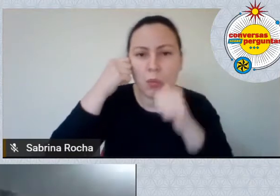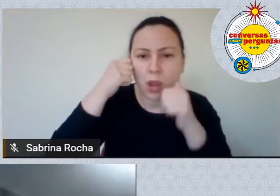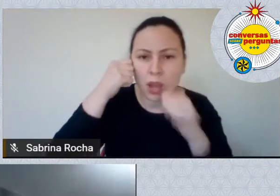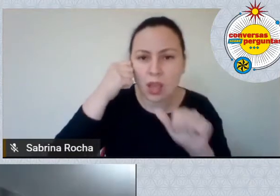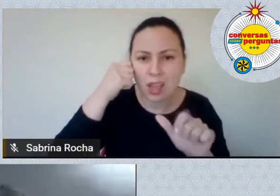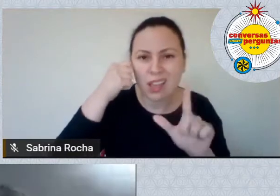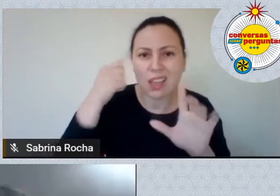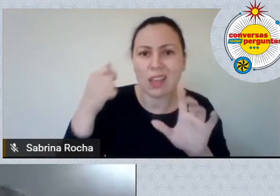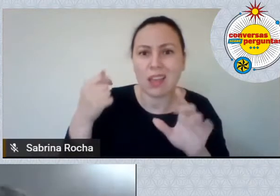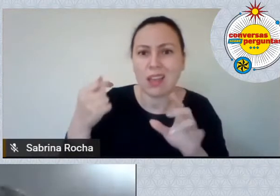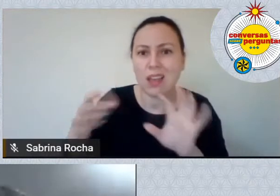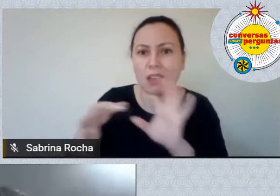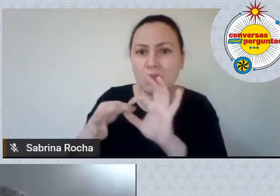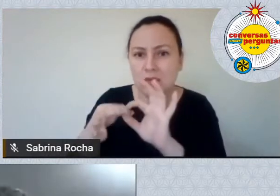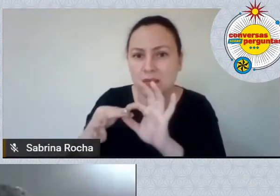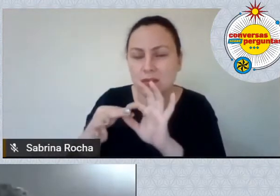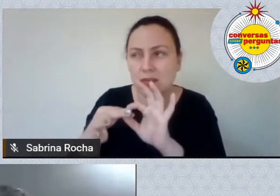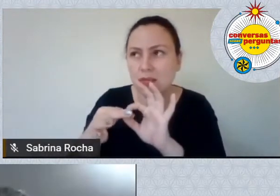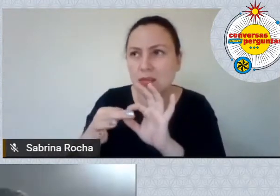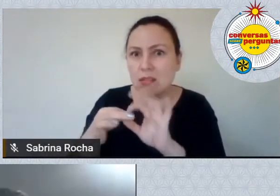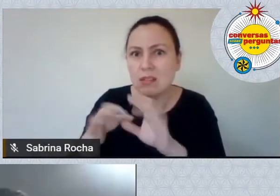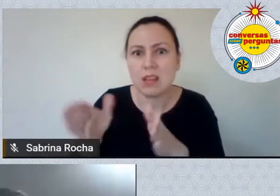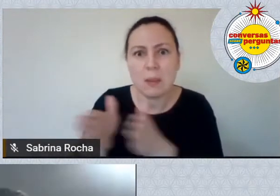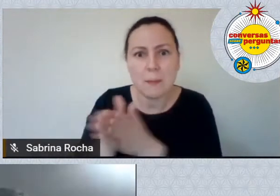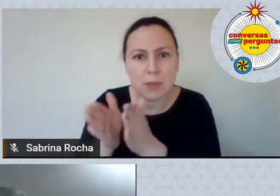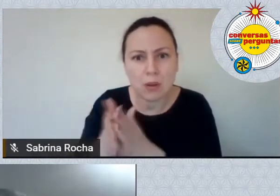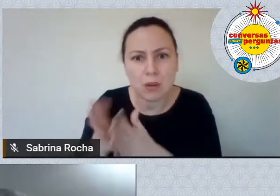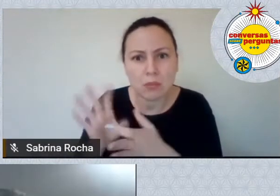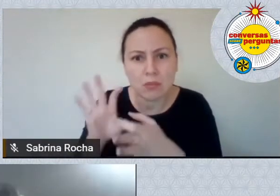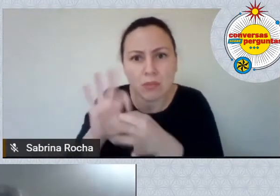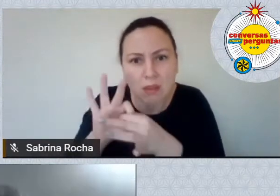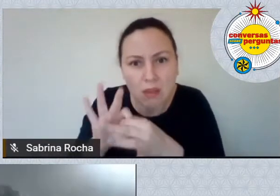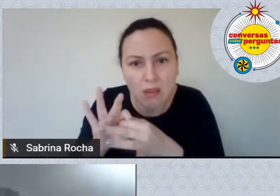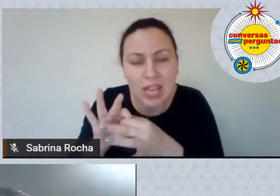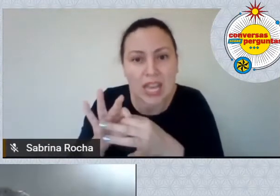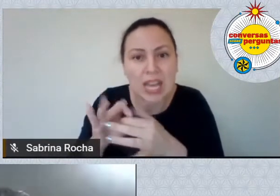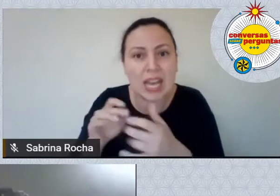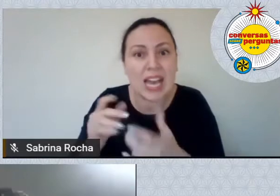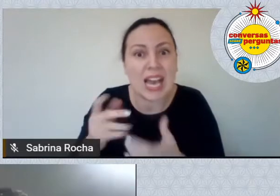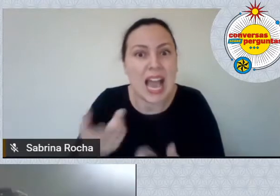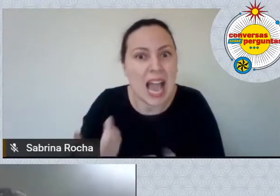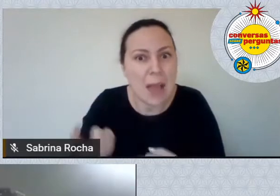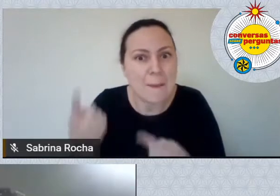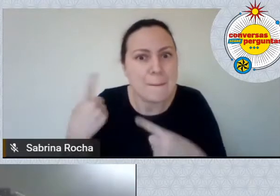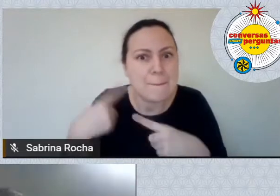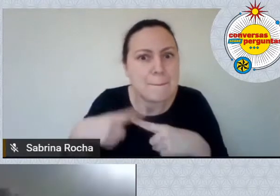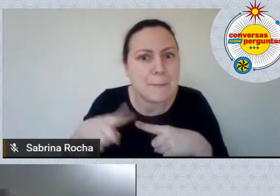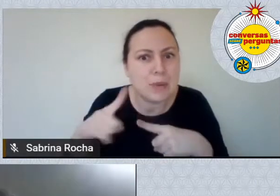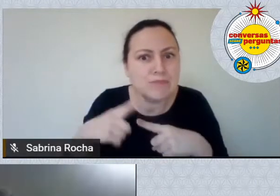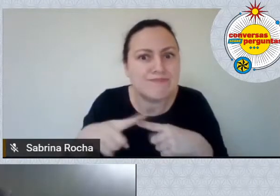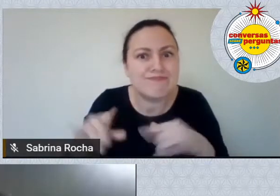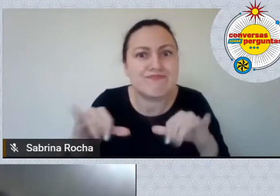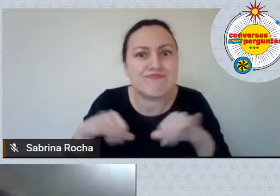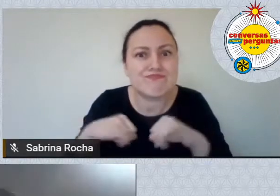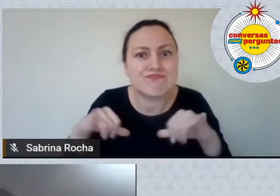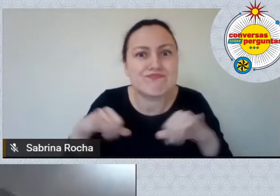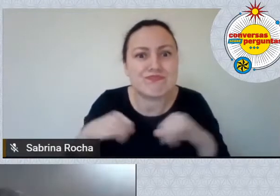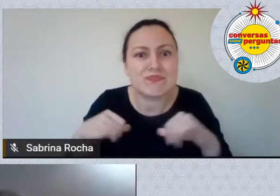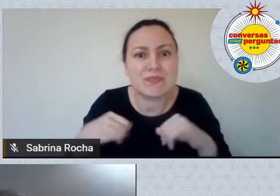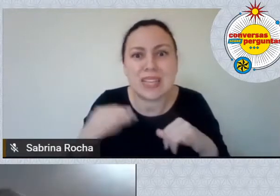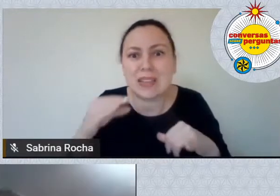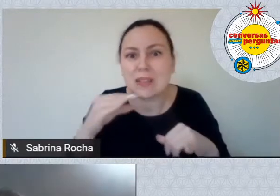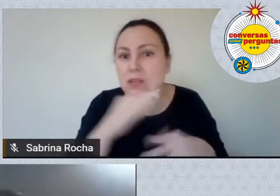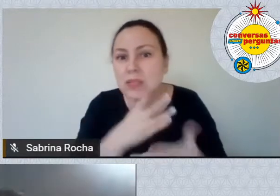essa interconexão, ela muitas vezes cria uma situação tão adversa que ela não consegue ser